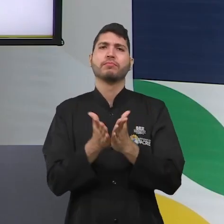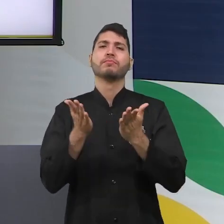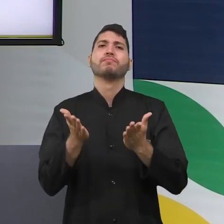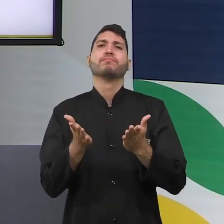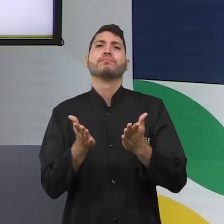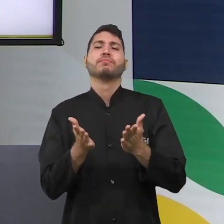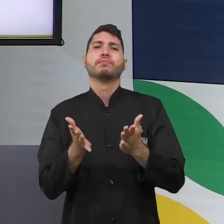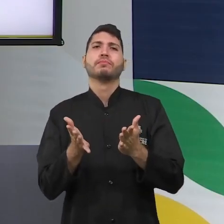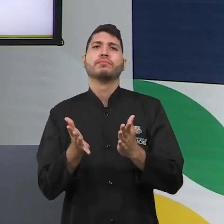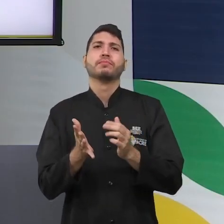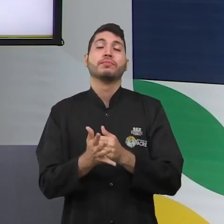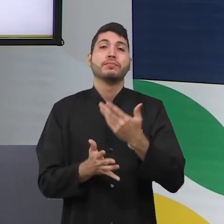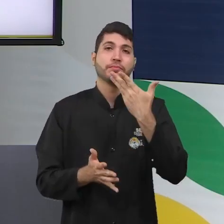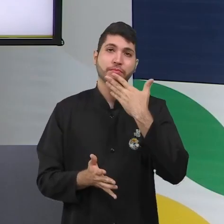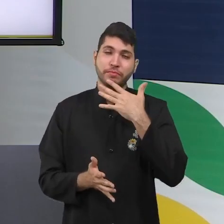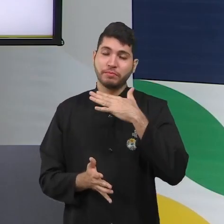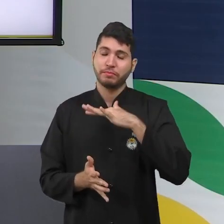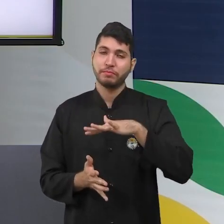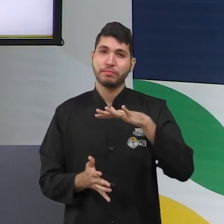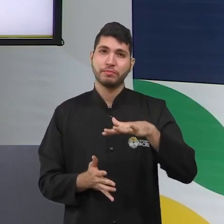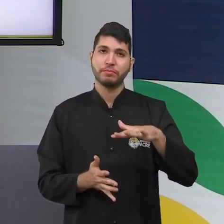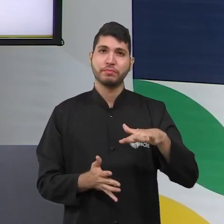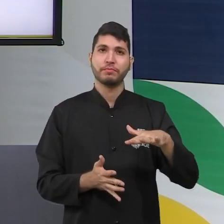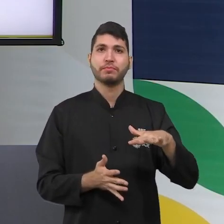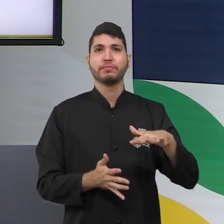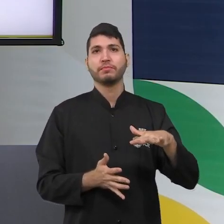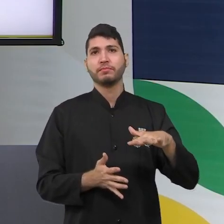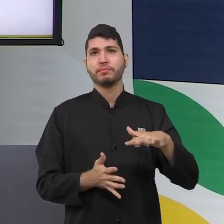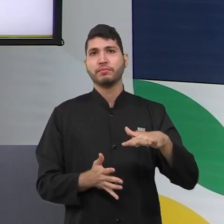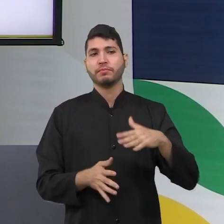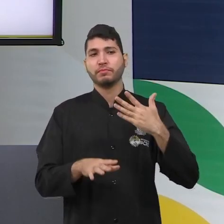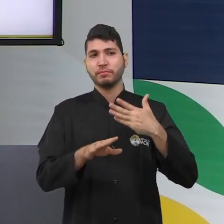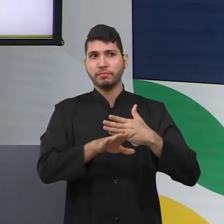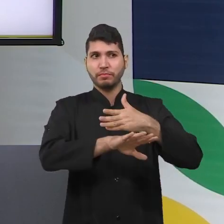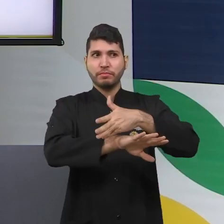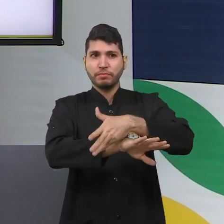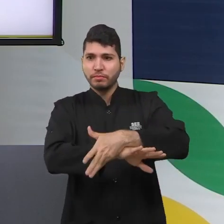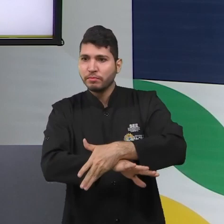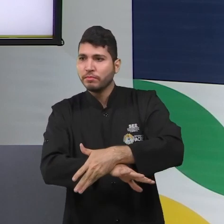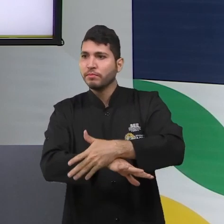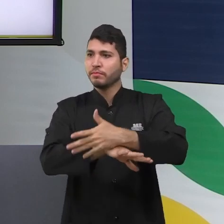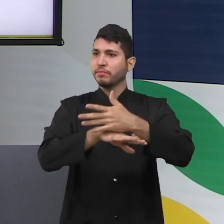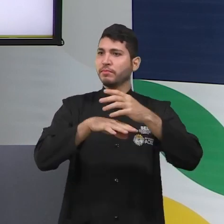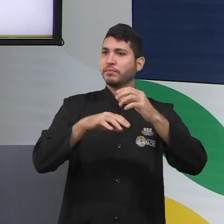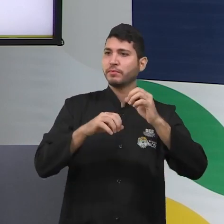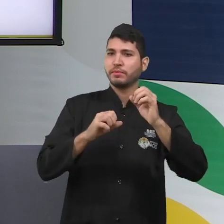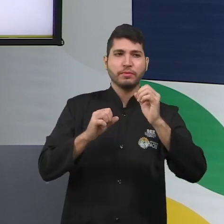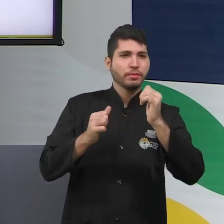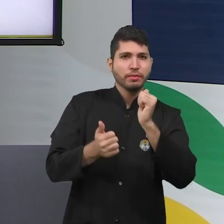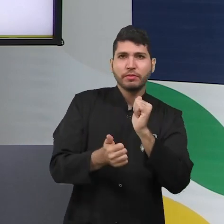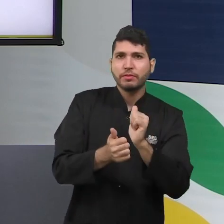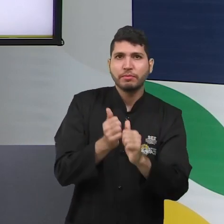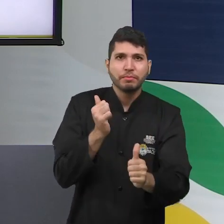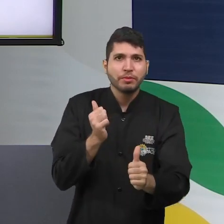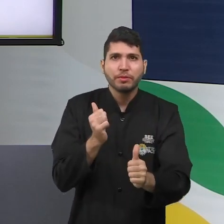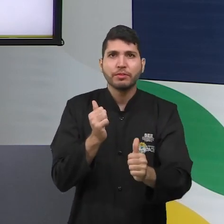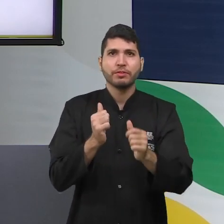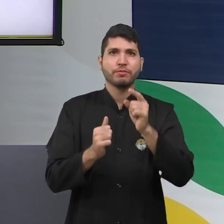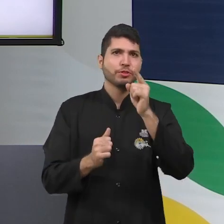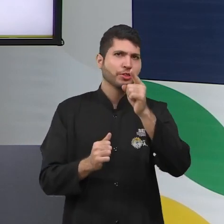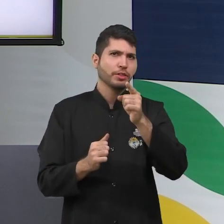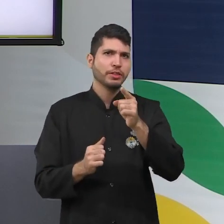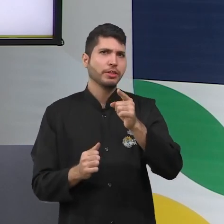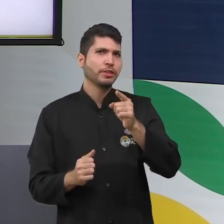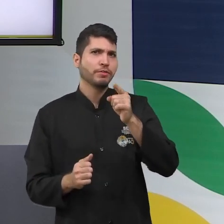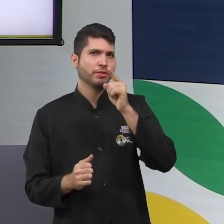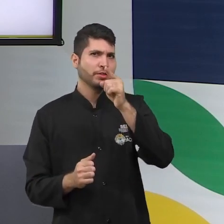partir do momento, aquela criança que começa a ter acesso à socialização, direcionamento, teve aquele indicativo de tipo, você pode ser o protagonista